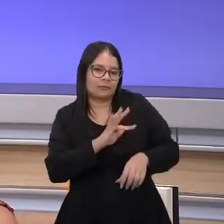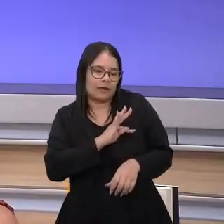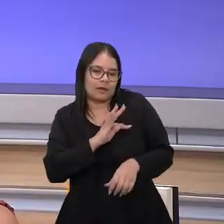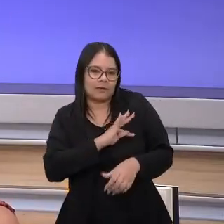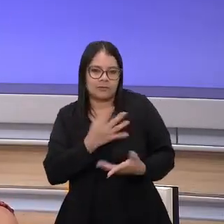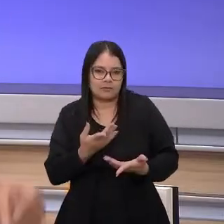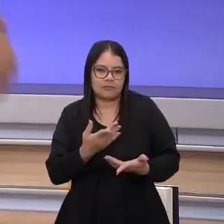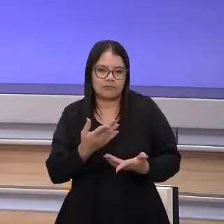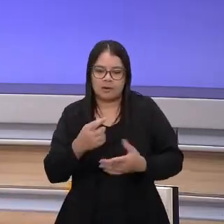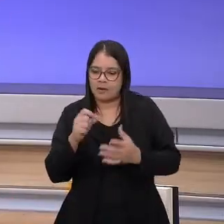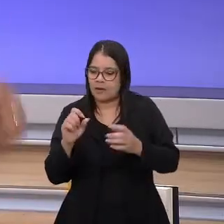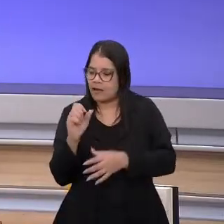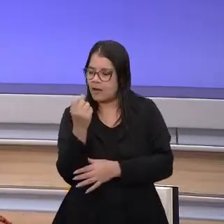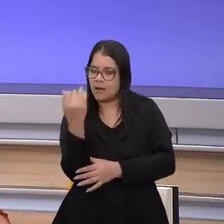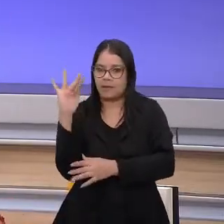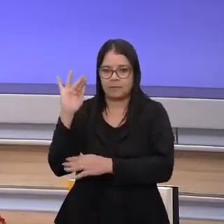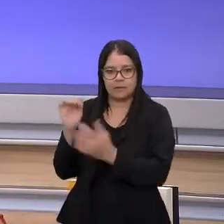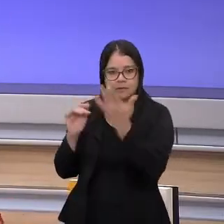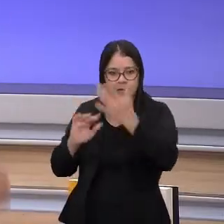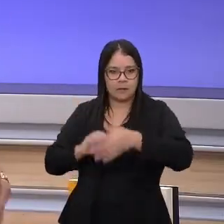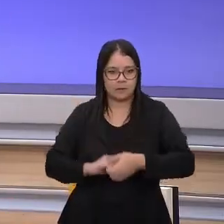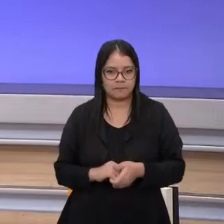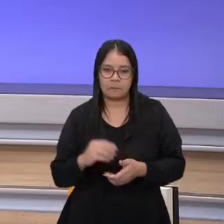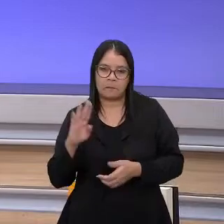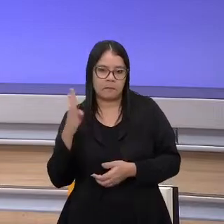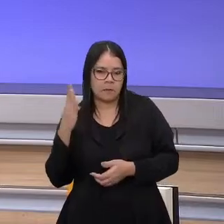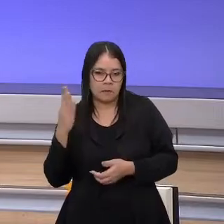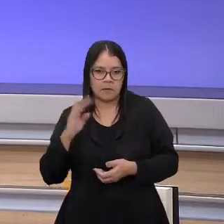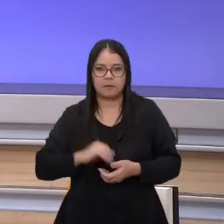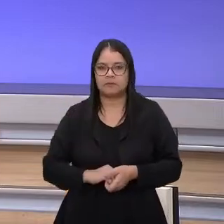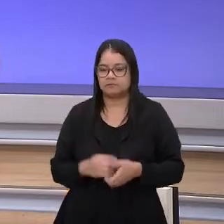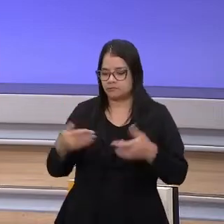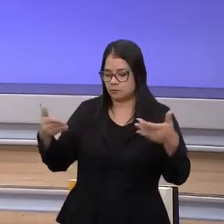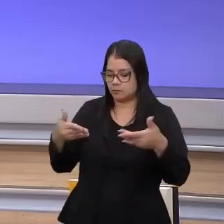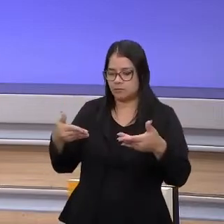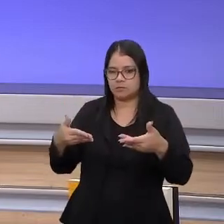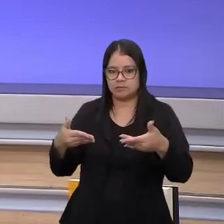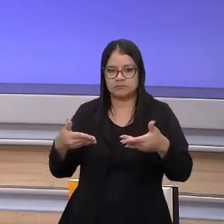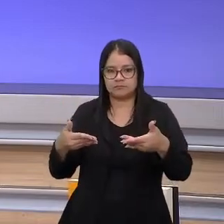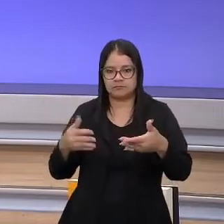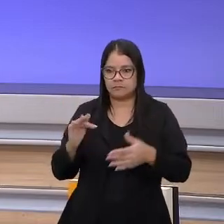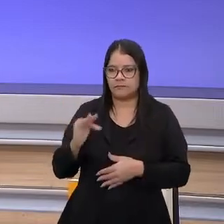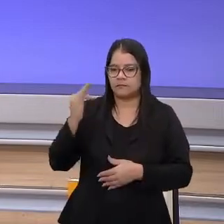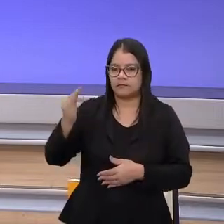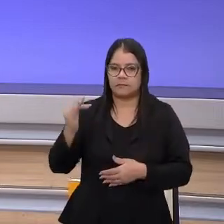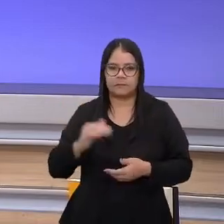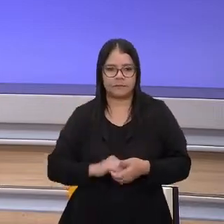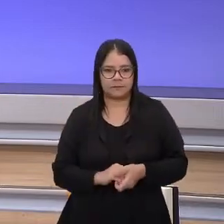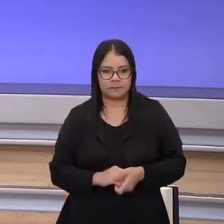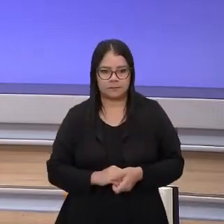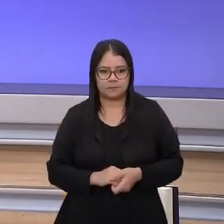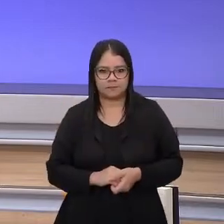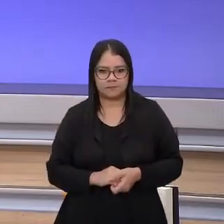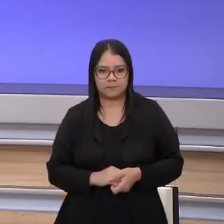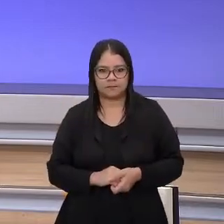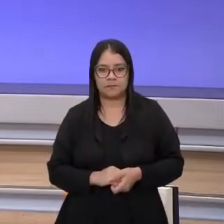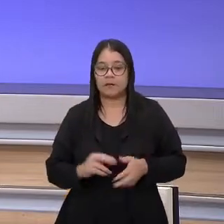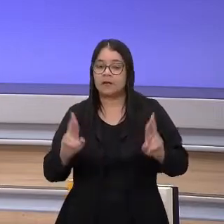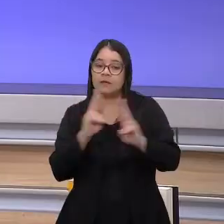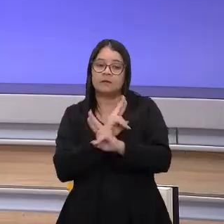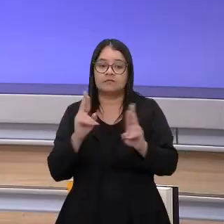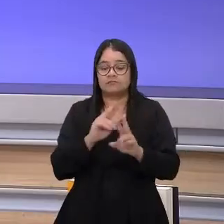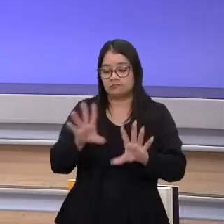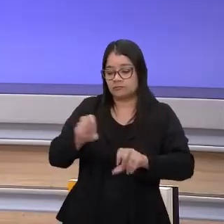resíduo. É isso que nós temos que pensar, num hoje, num agora, né? E não no mais para frente. Então, entra essa questão do